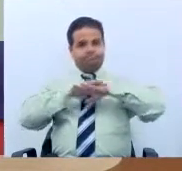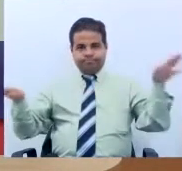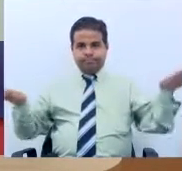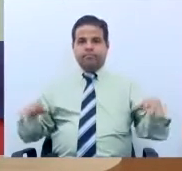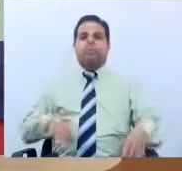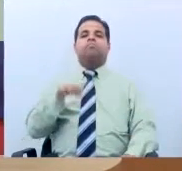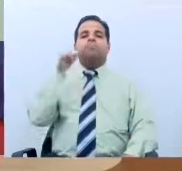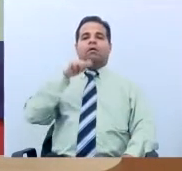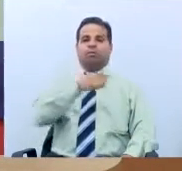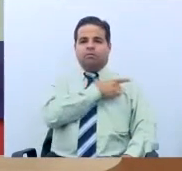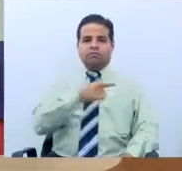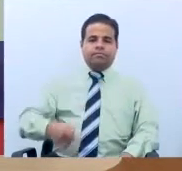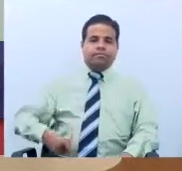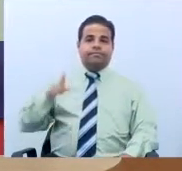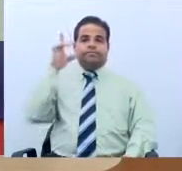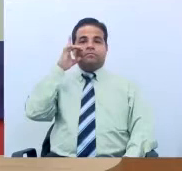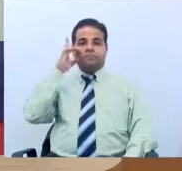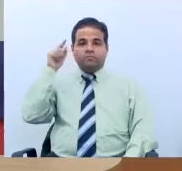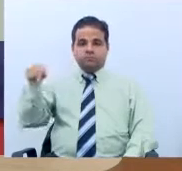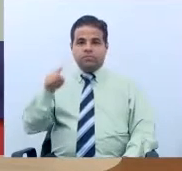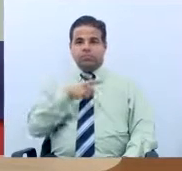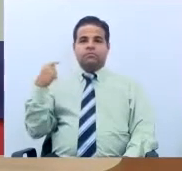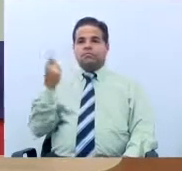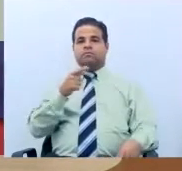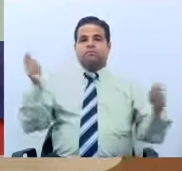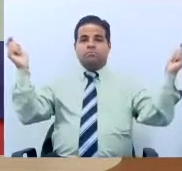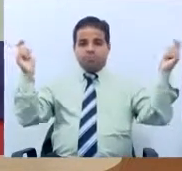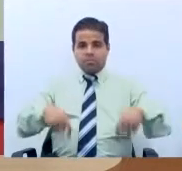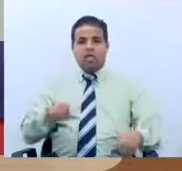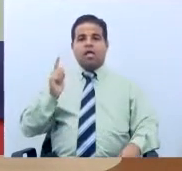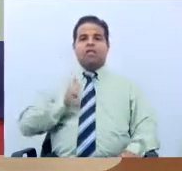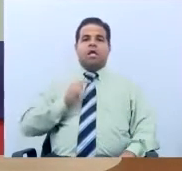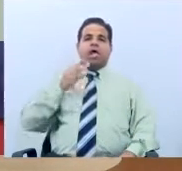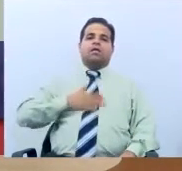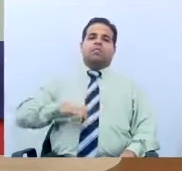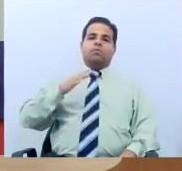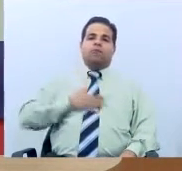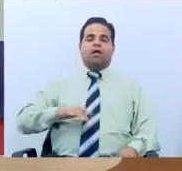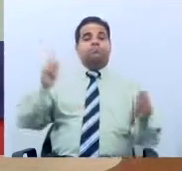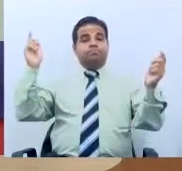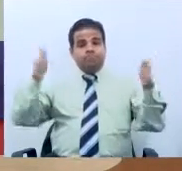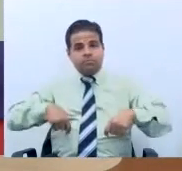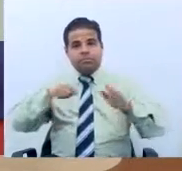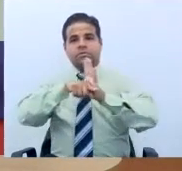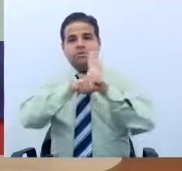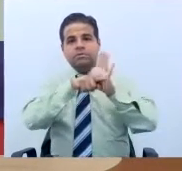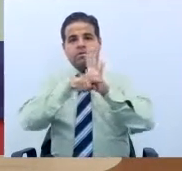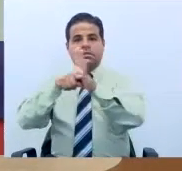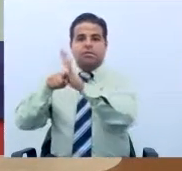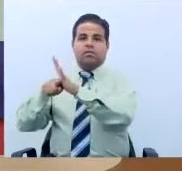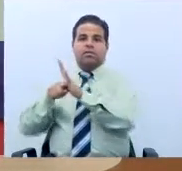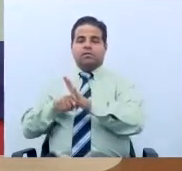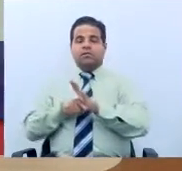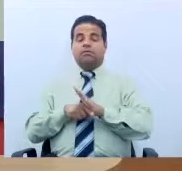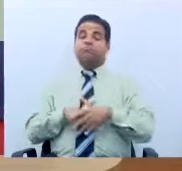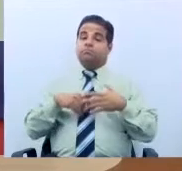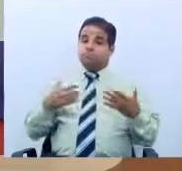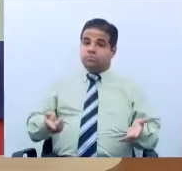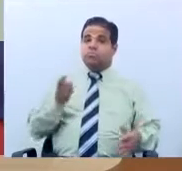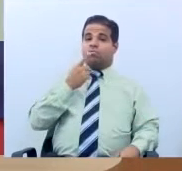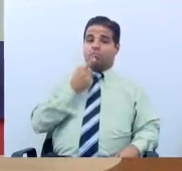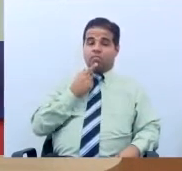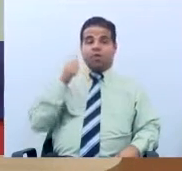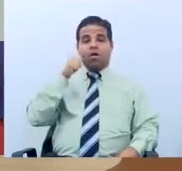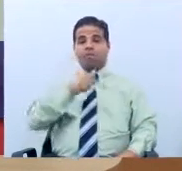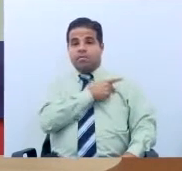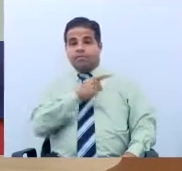presidente Dilma, dizer que nós vamos poder ter tranquilidade para poder analisar. Como disse a própria